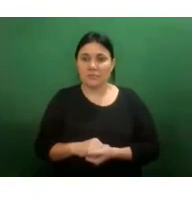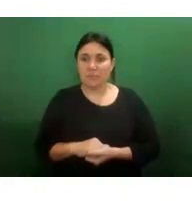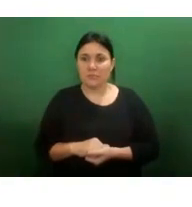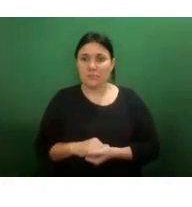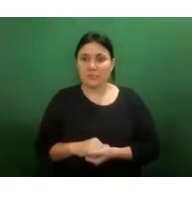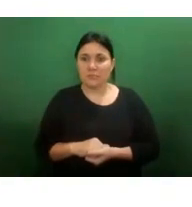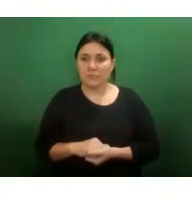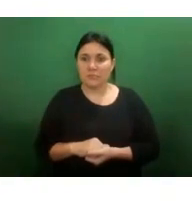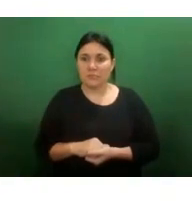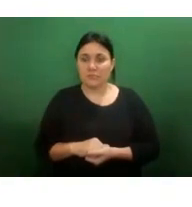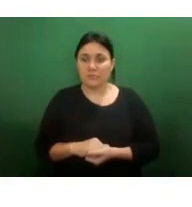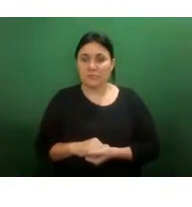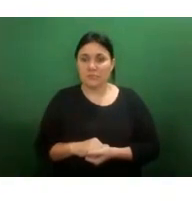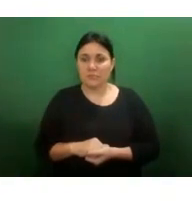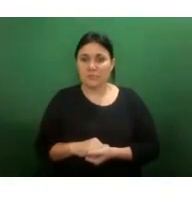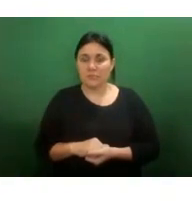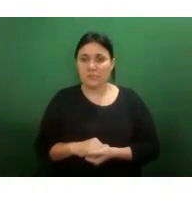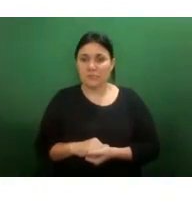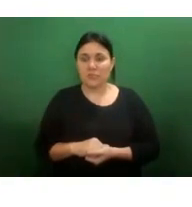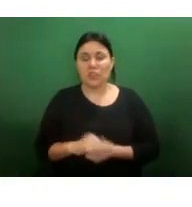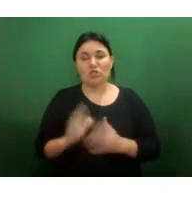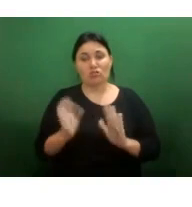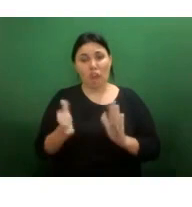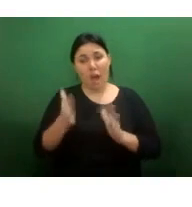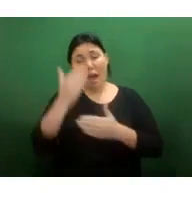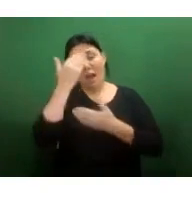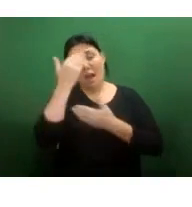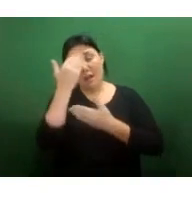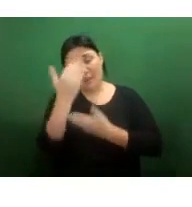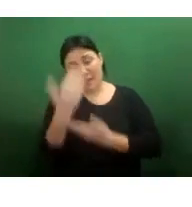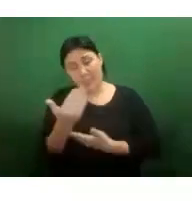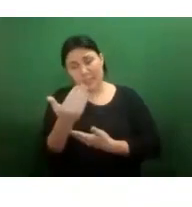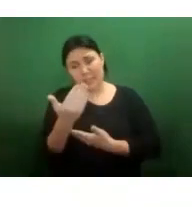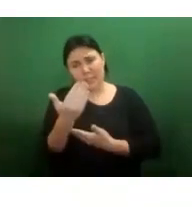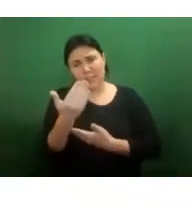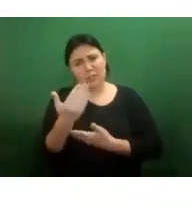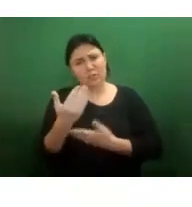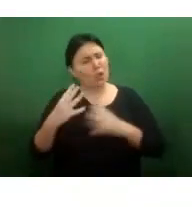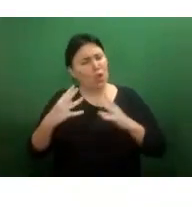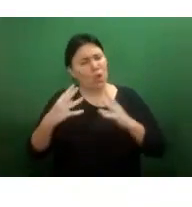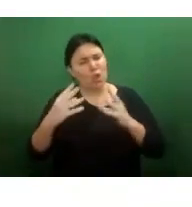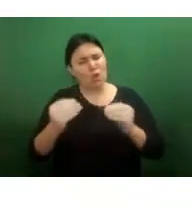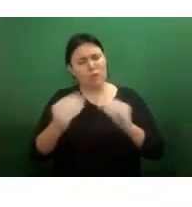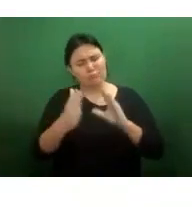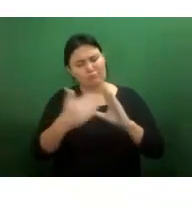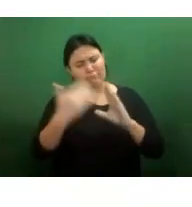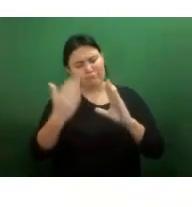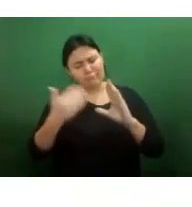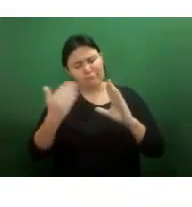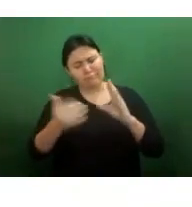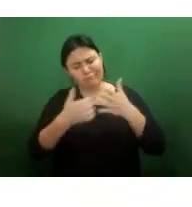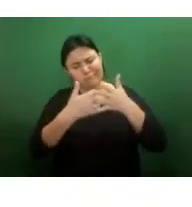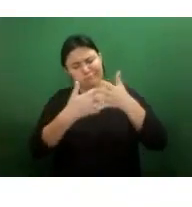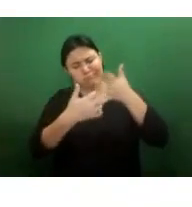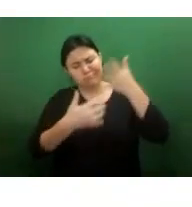Pessoal, já agradeço imensamente a todas as mensagens recebidas ao longo da